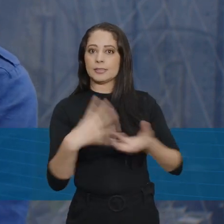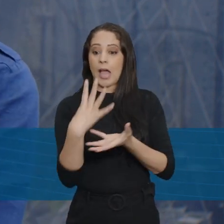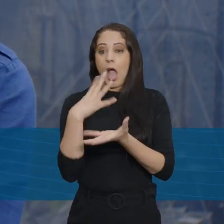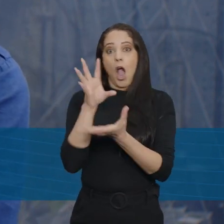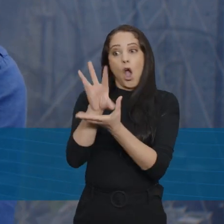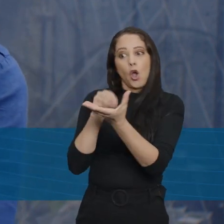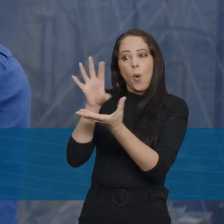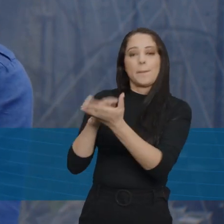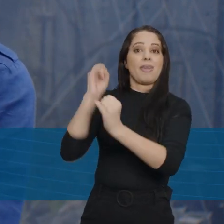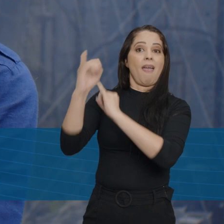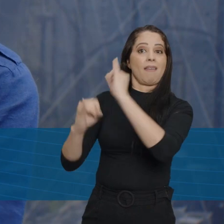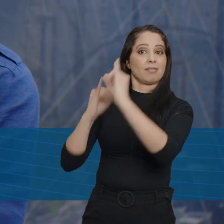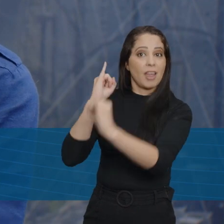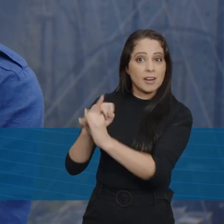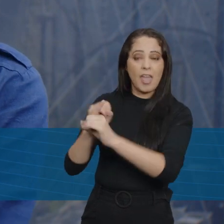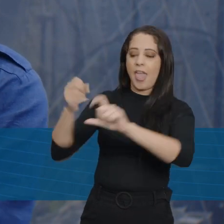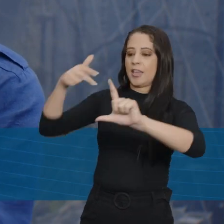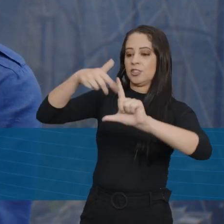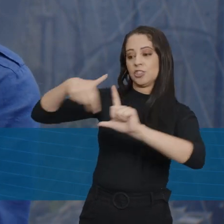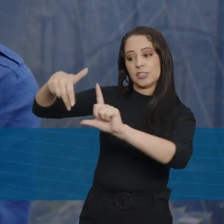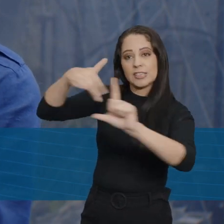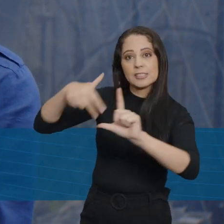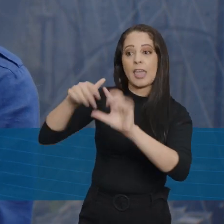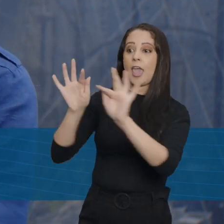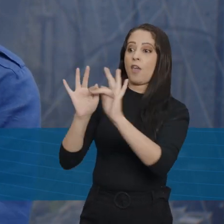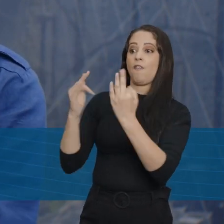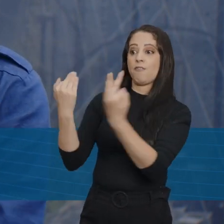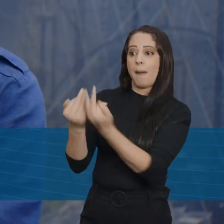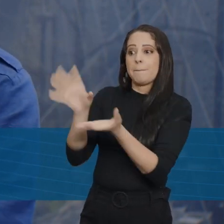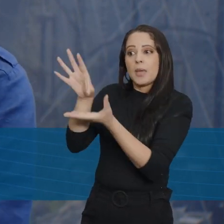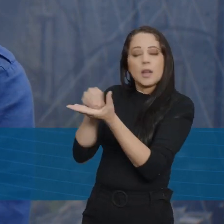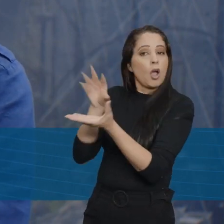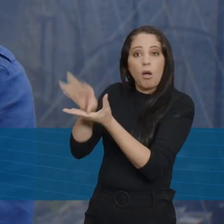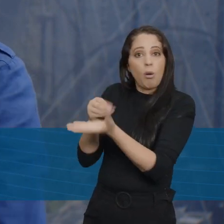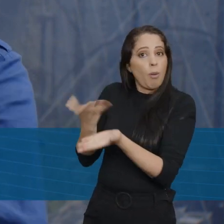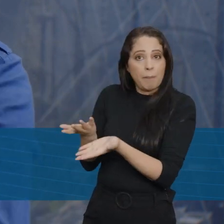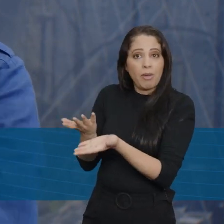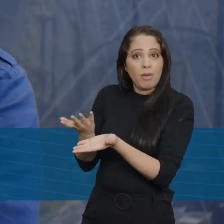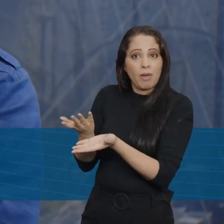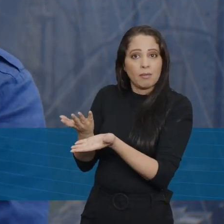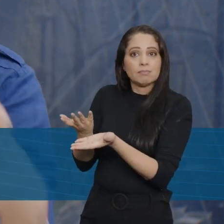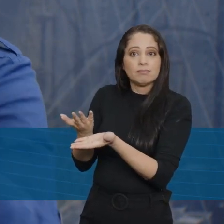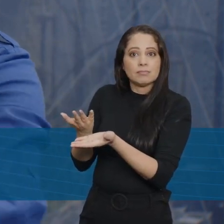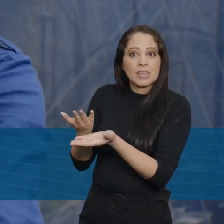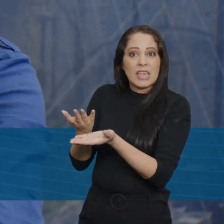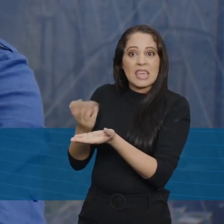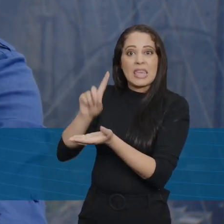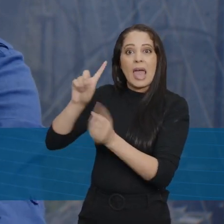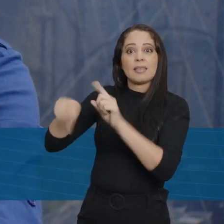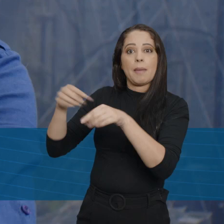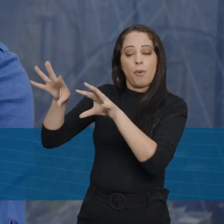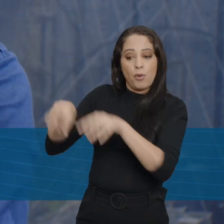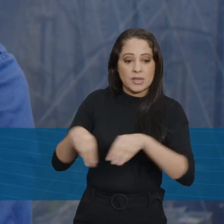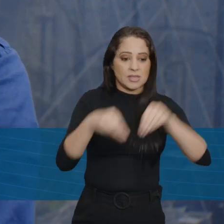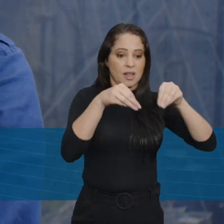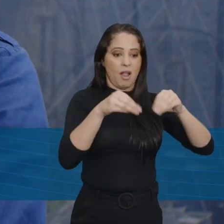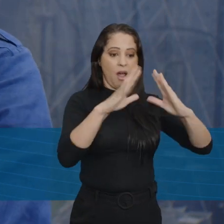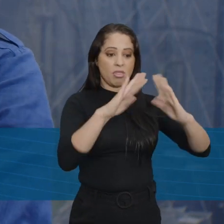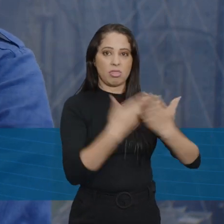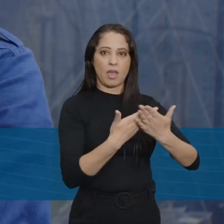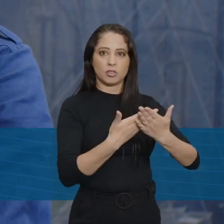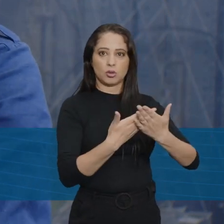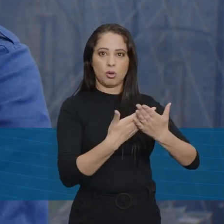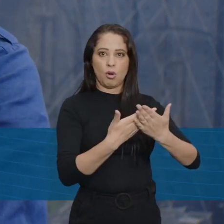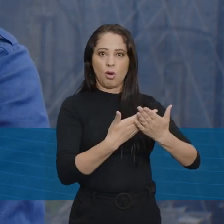eles veem na internet, tudo que eles veem em desenhos, tudo que eles veem na família, tudo que eles veem no bairro, dentro da escola. E o que a